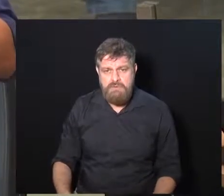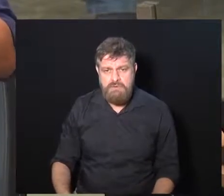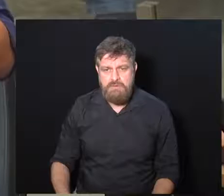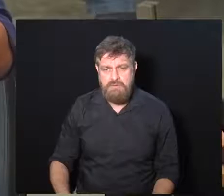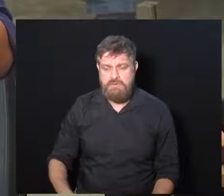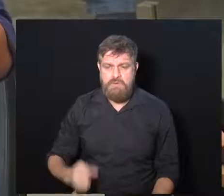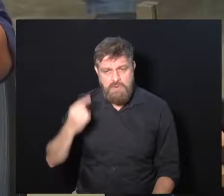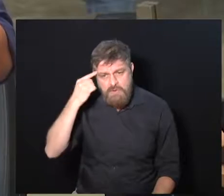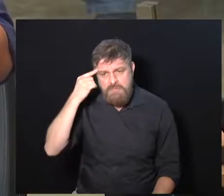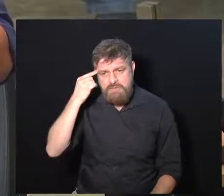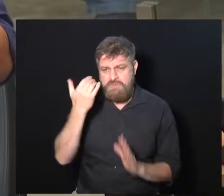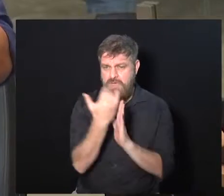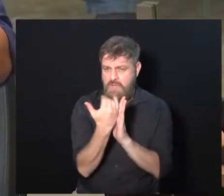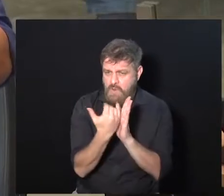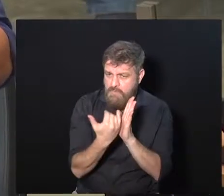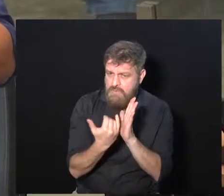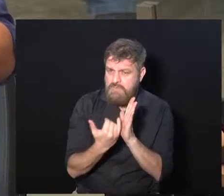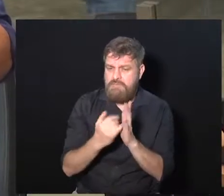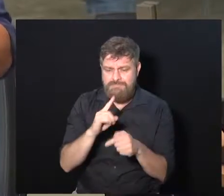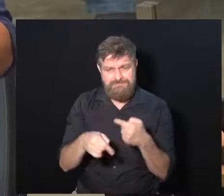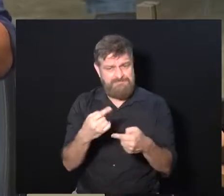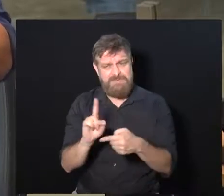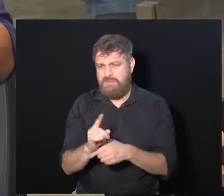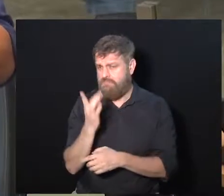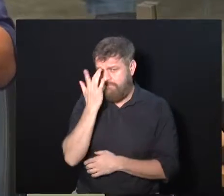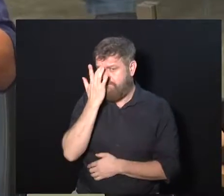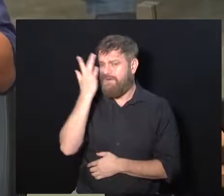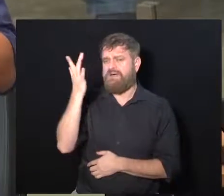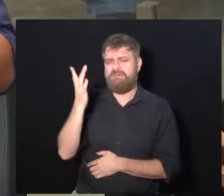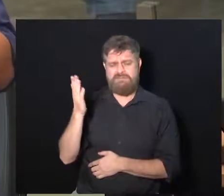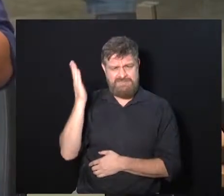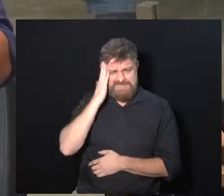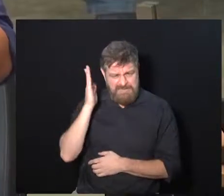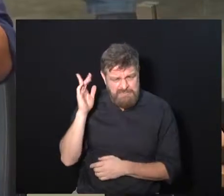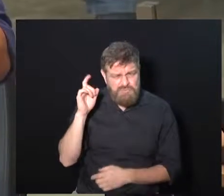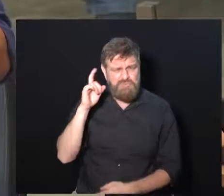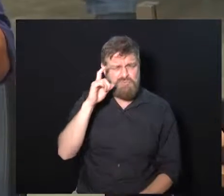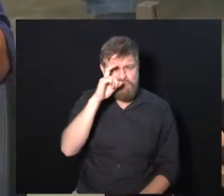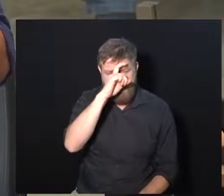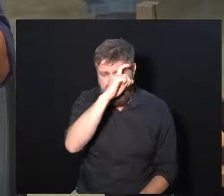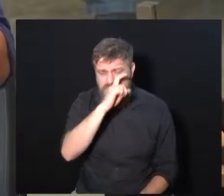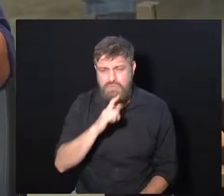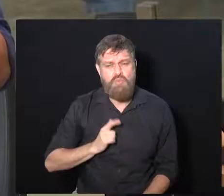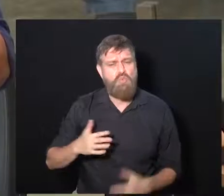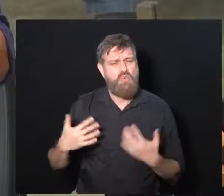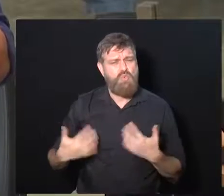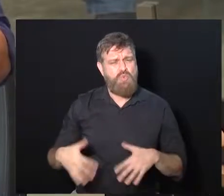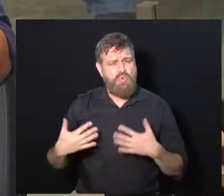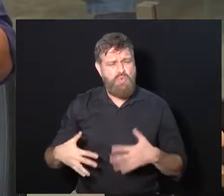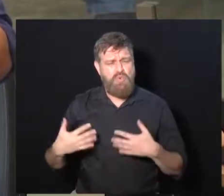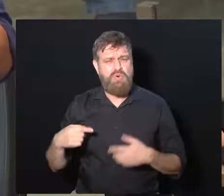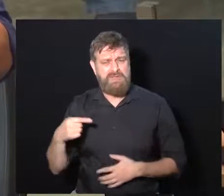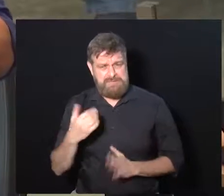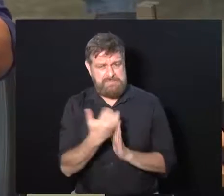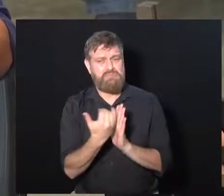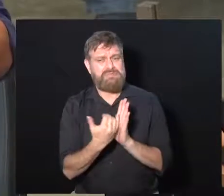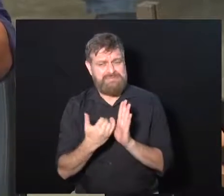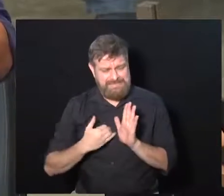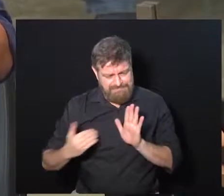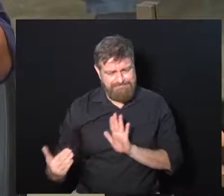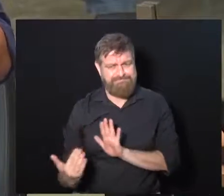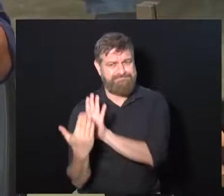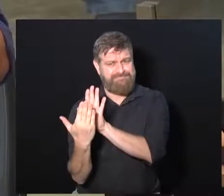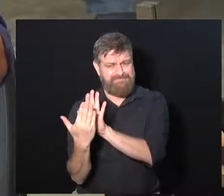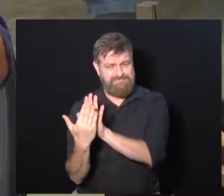esse programa um programa de sucesso. Não é fácil, a gente sabe as dificuldades que o programa enfrenta, muitas